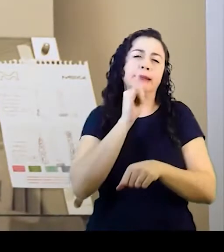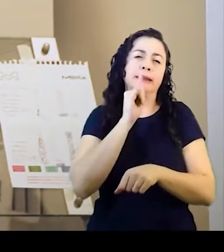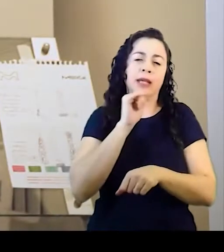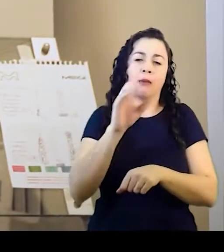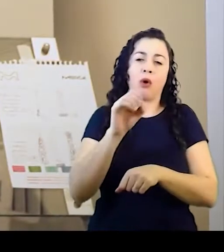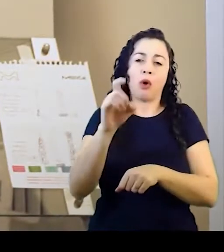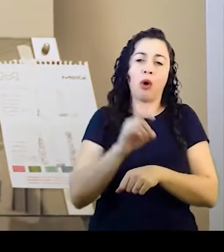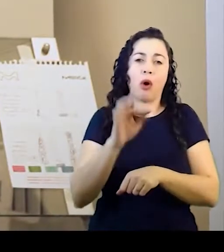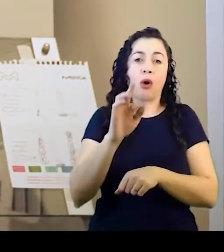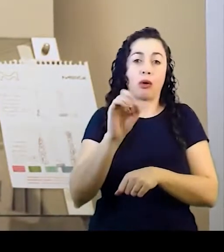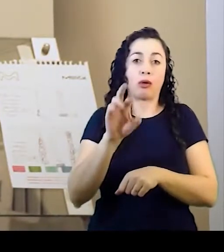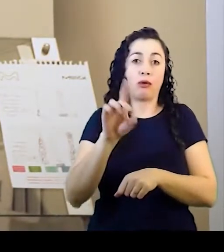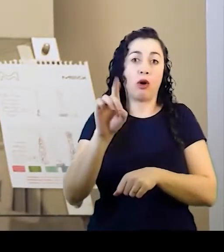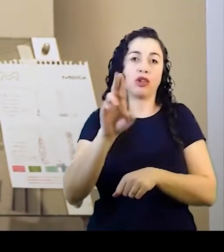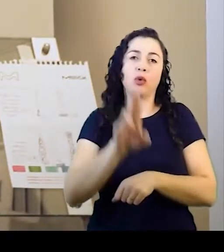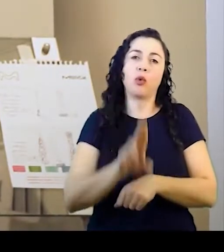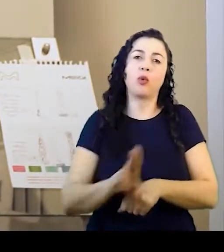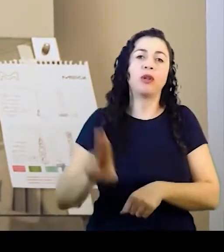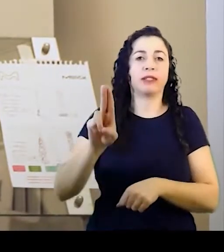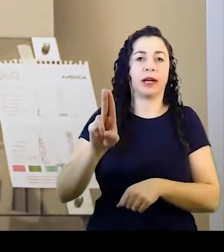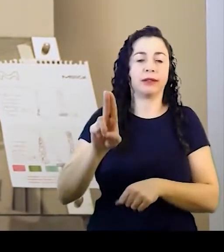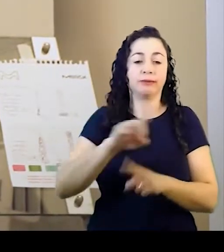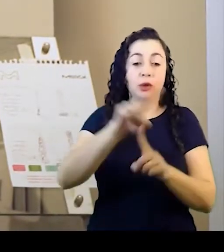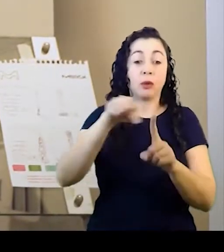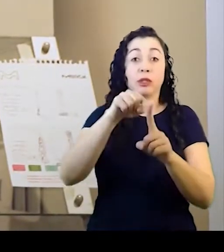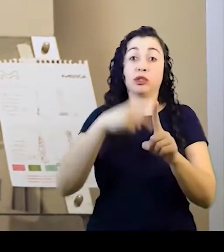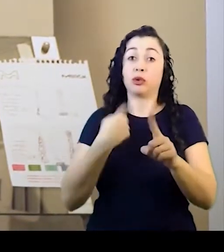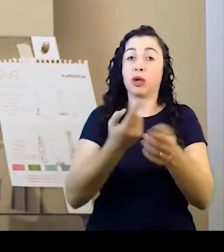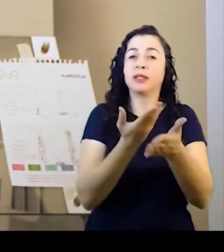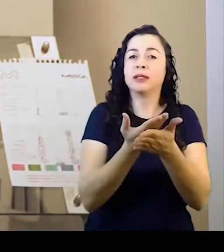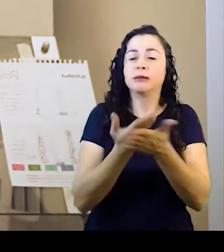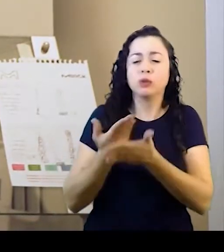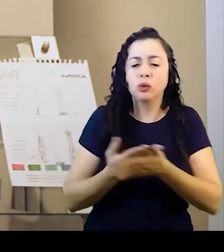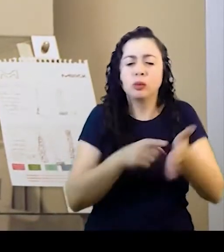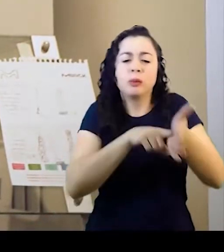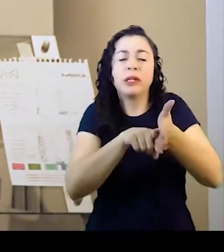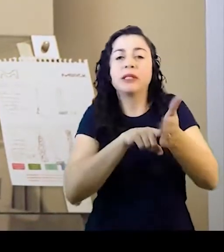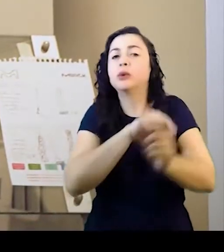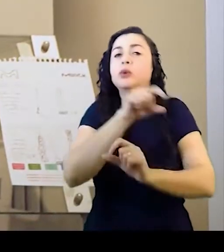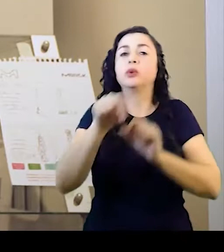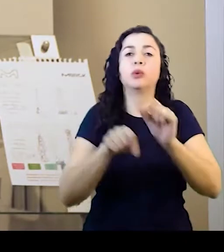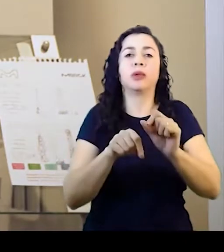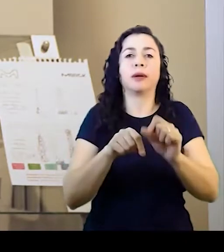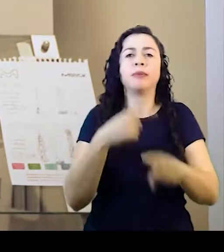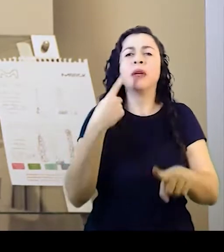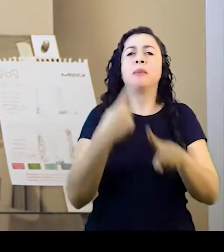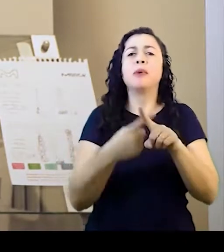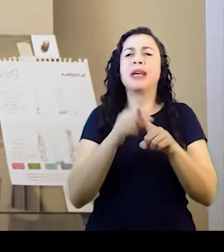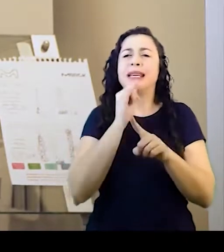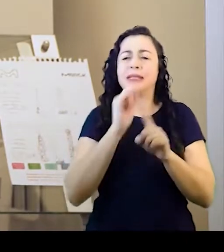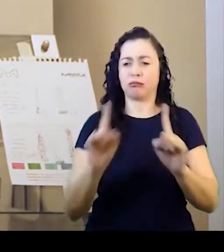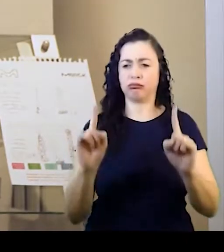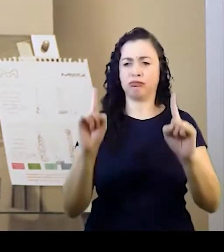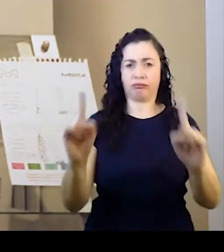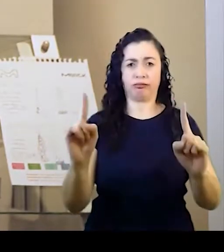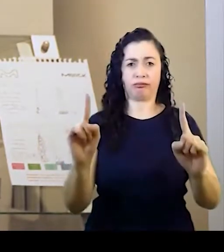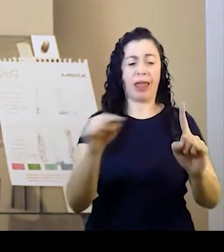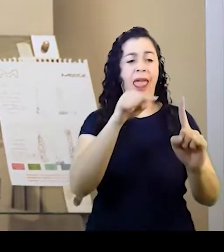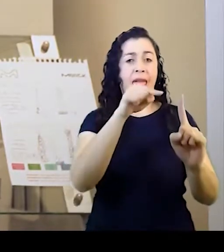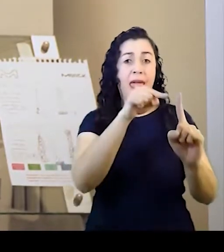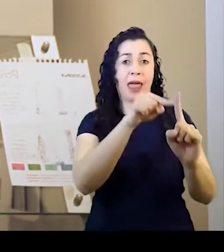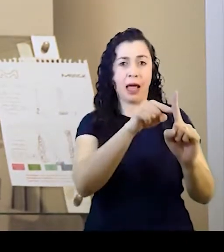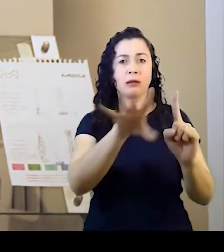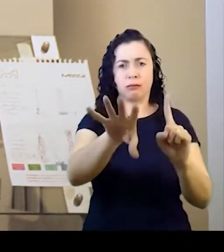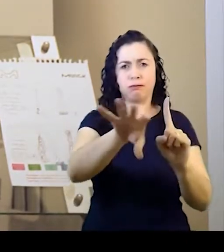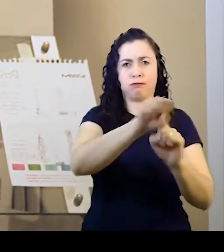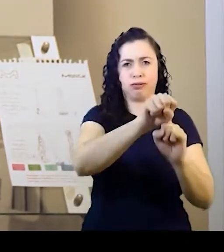nossa pesquisa é tentar entender o que uma pessoa tem de diferente ou foi exposta de modo